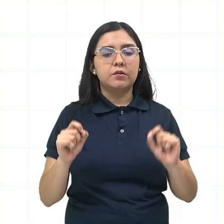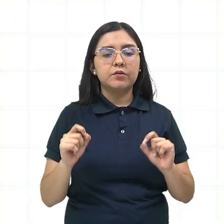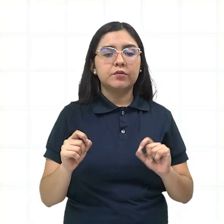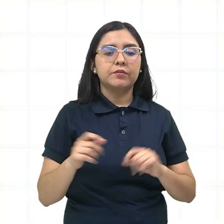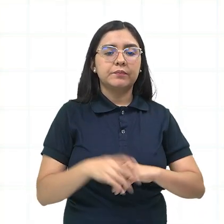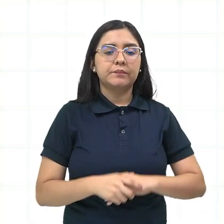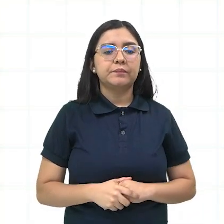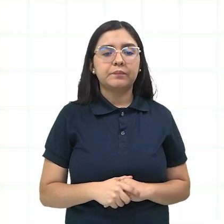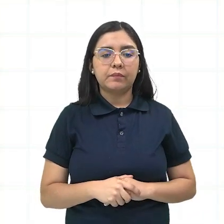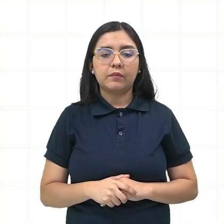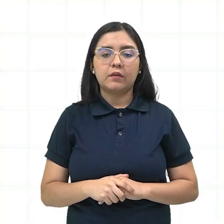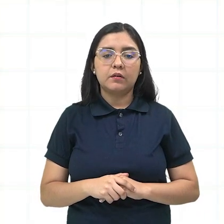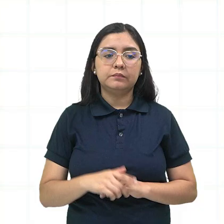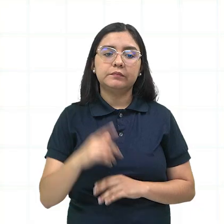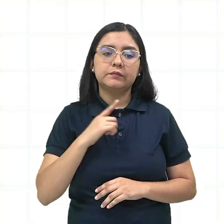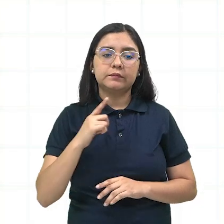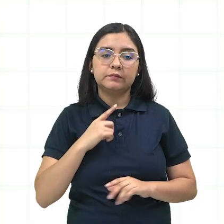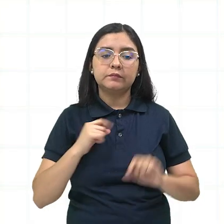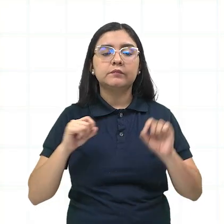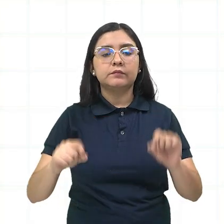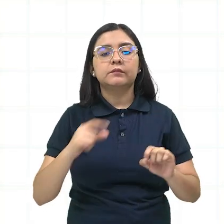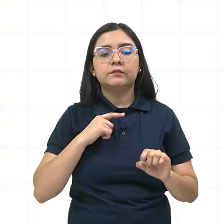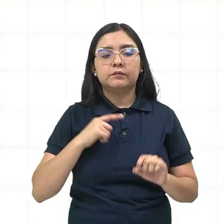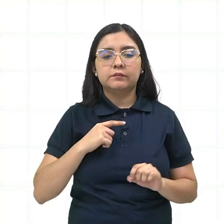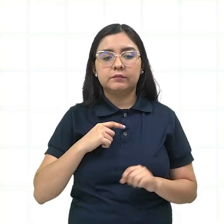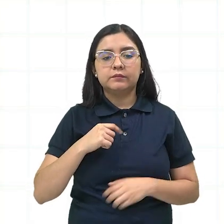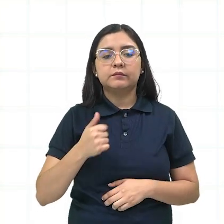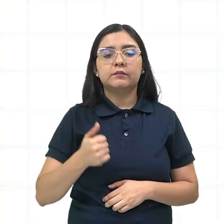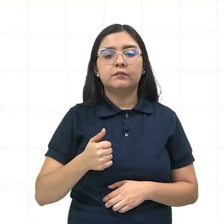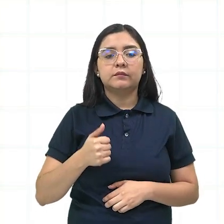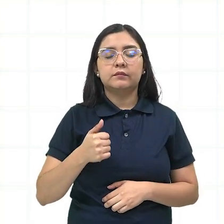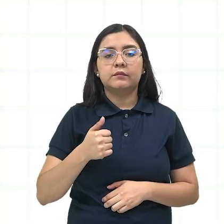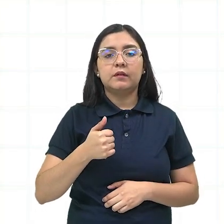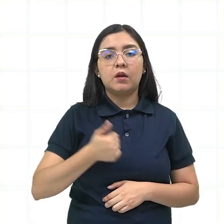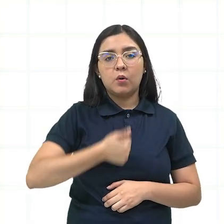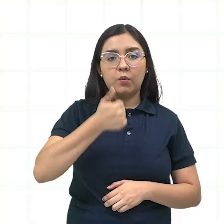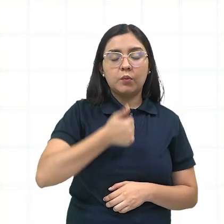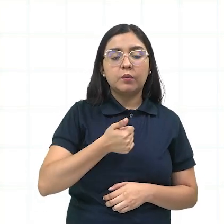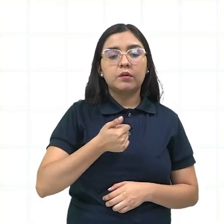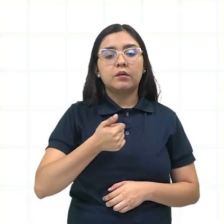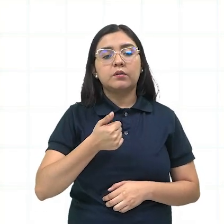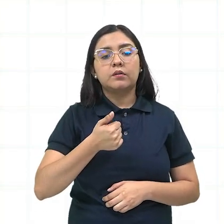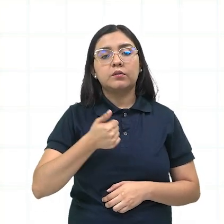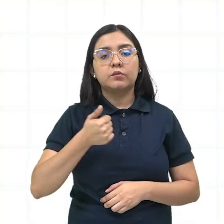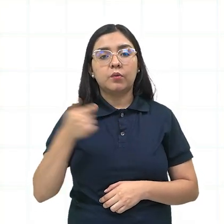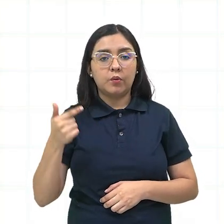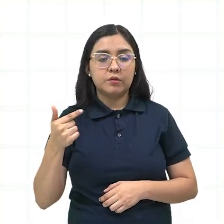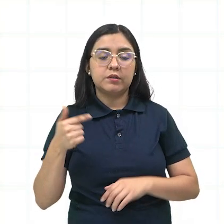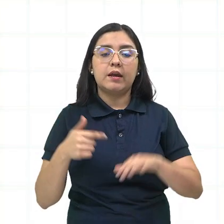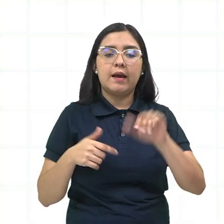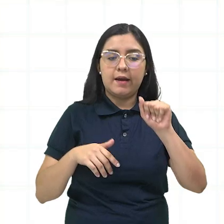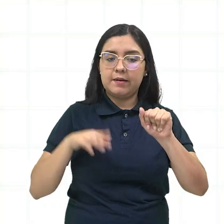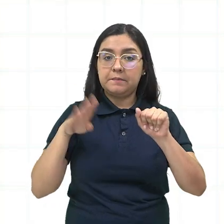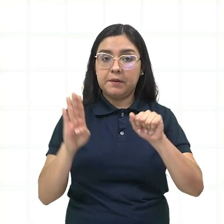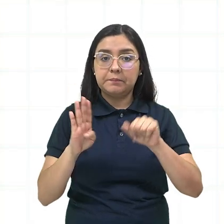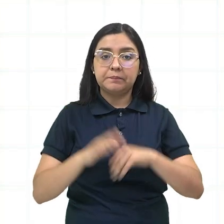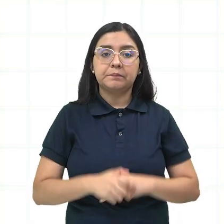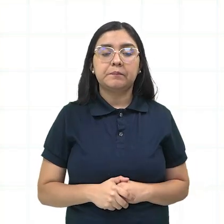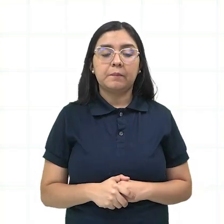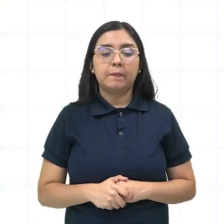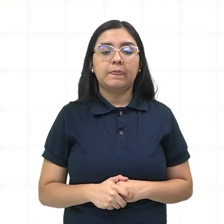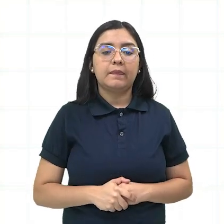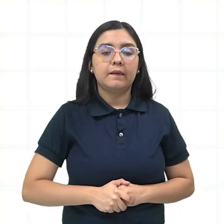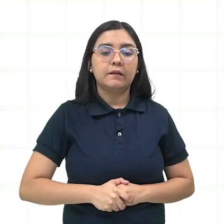se fosse a parte 1 e a parte 2. Ela é dividida em A e B. Então, quando a gente fala